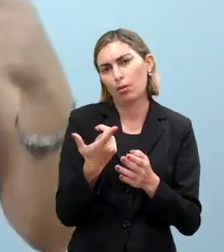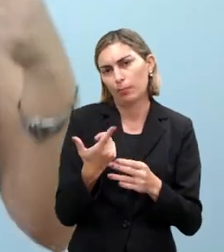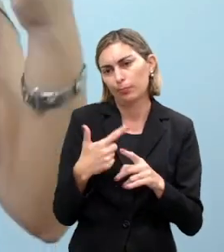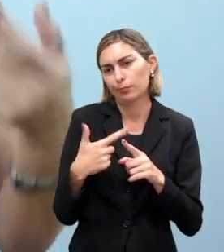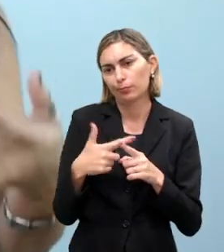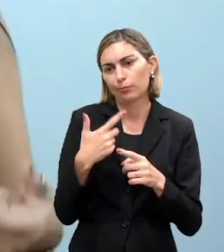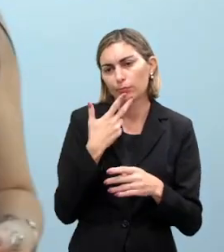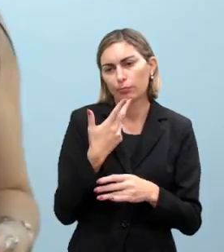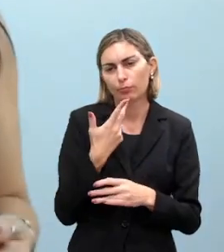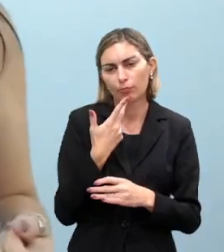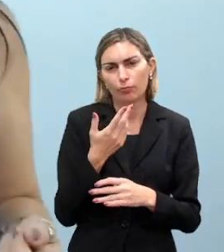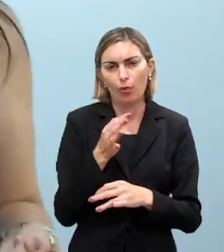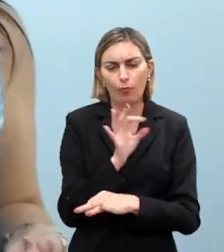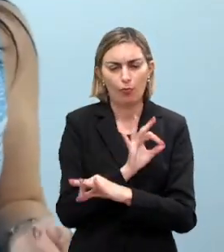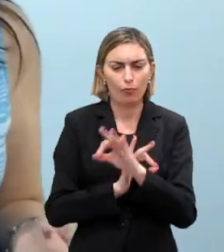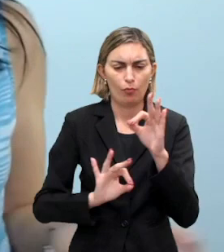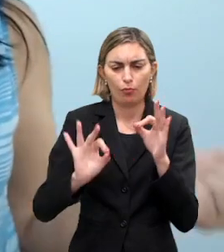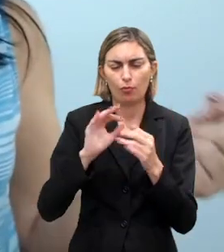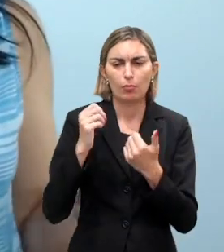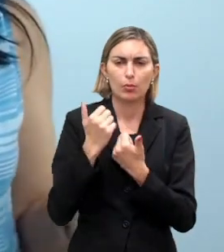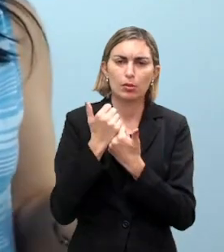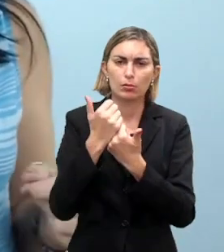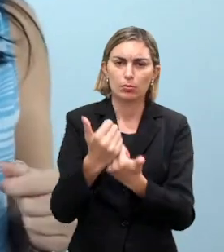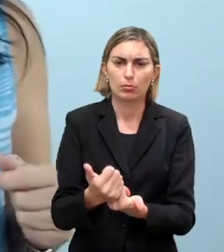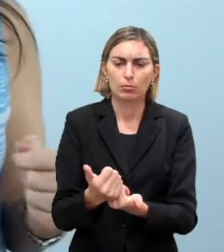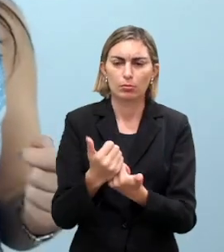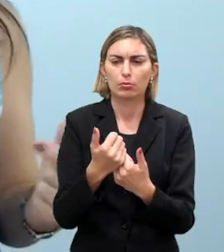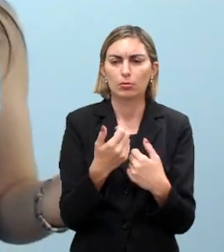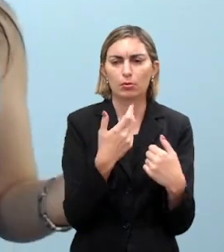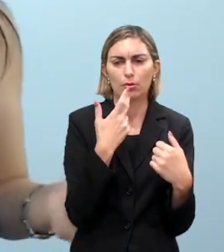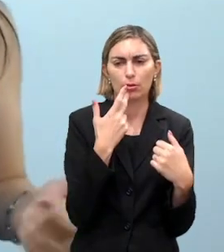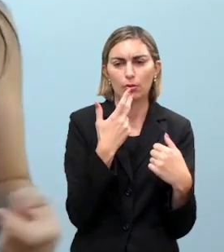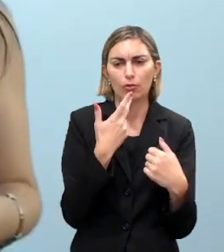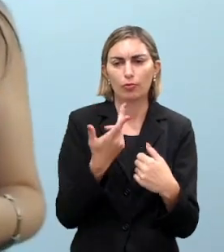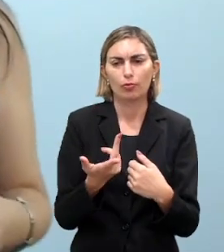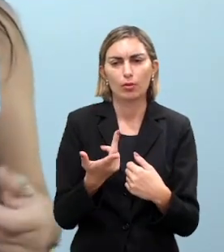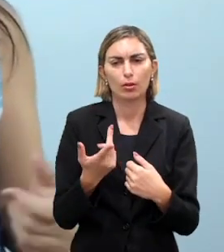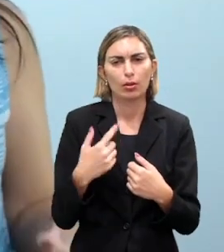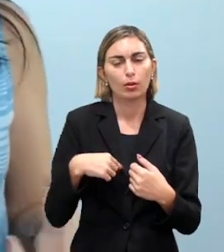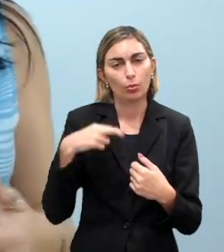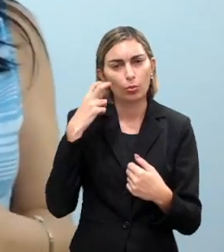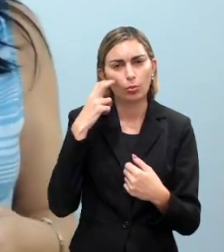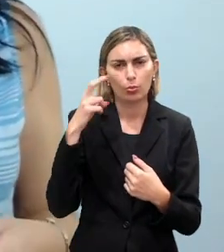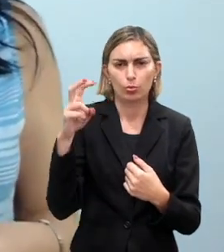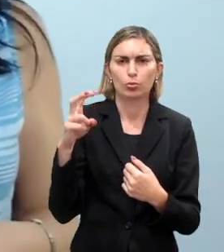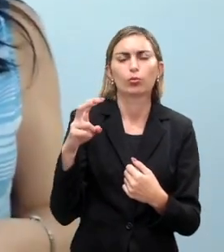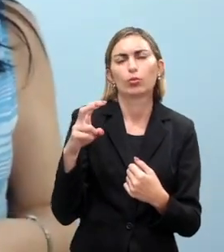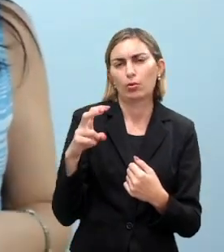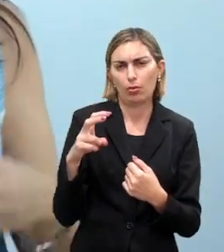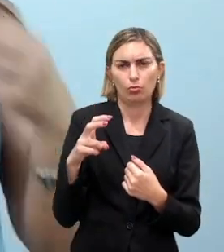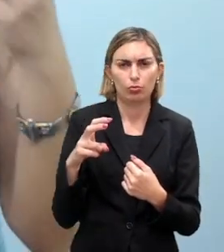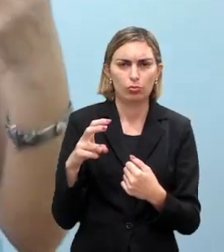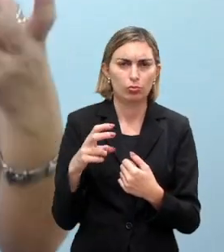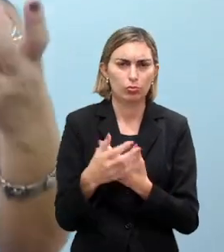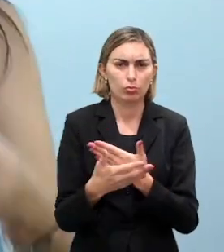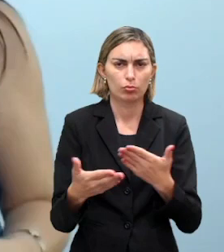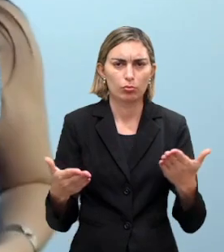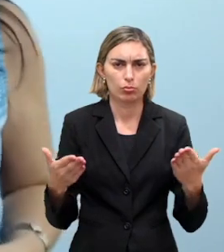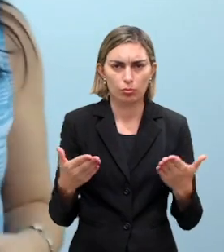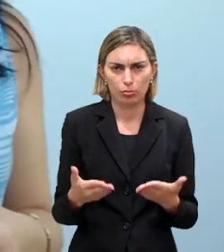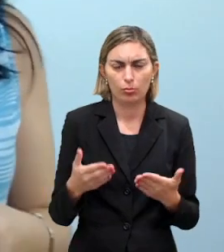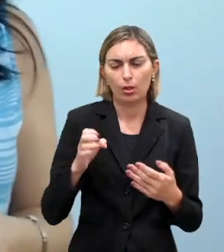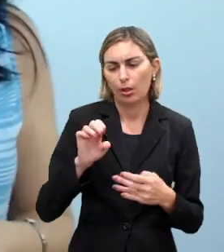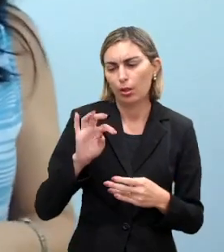de formas de representação, e aí eu falei no ethos cultural, né? O ethos cultural, ou o ethos,